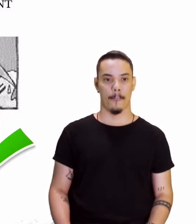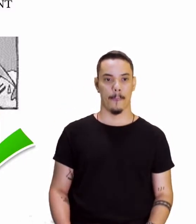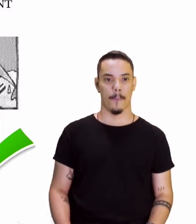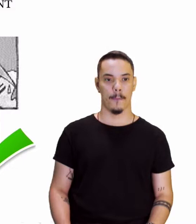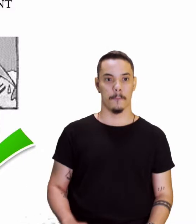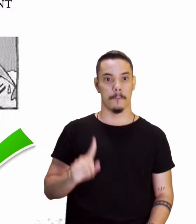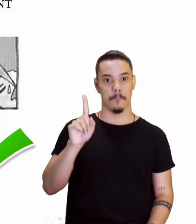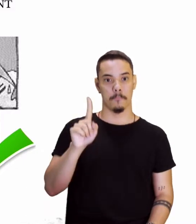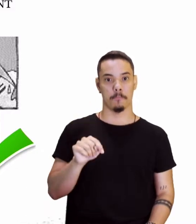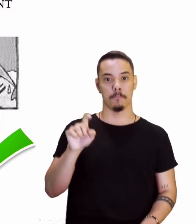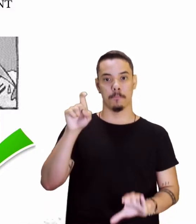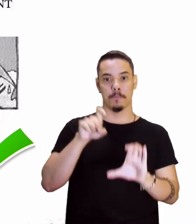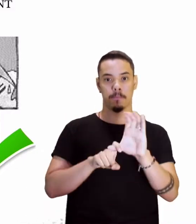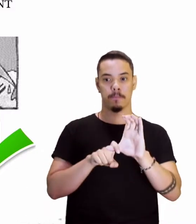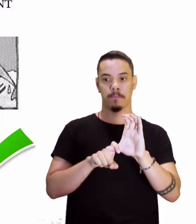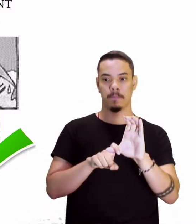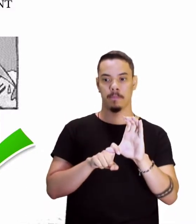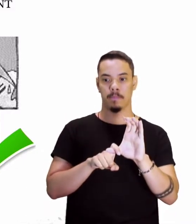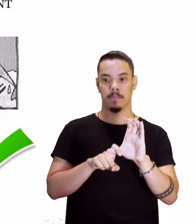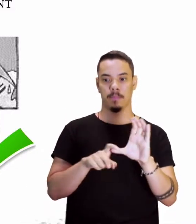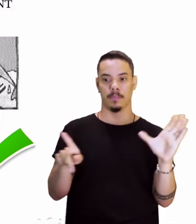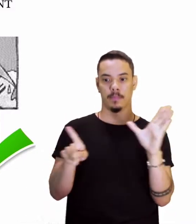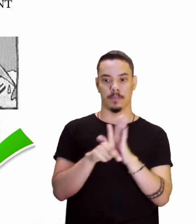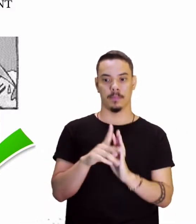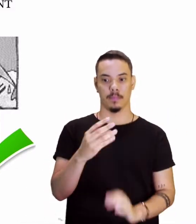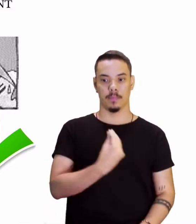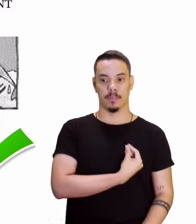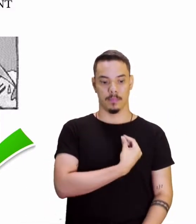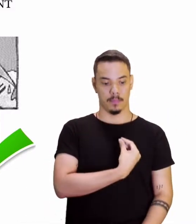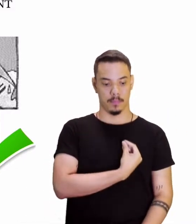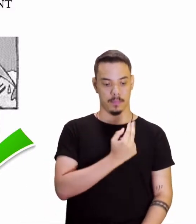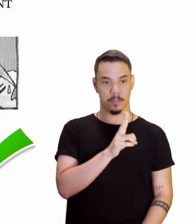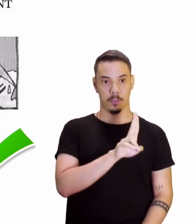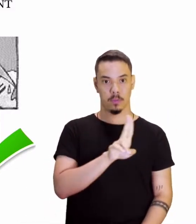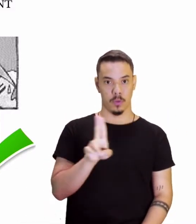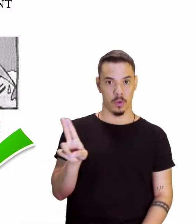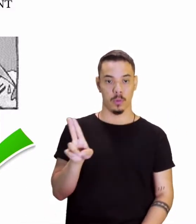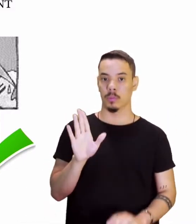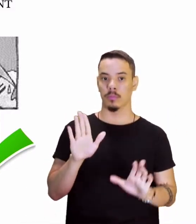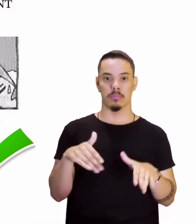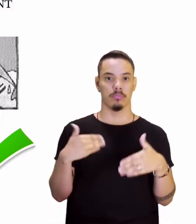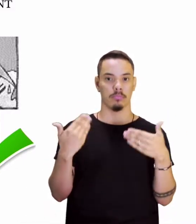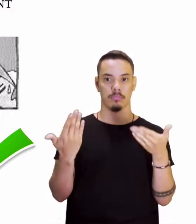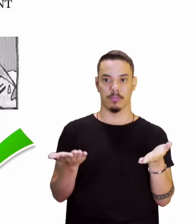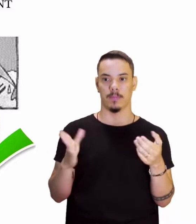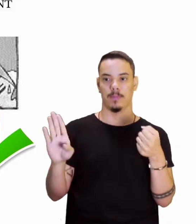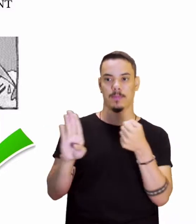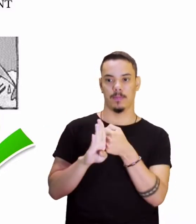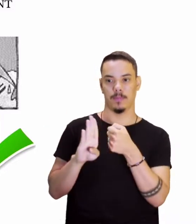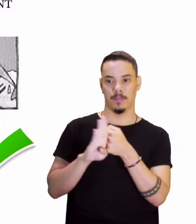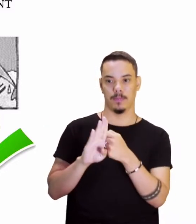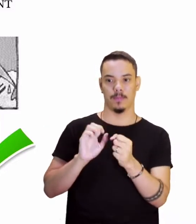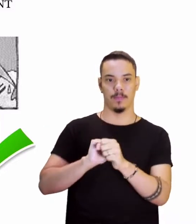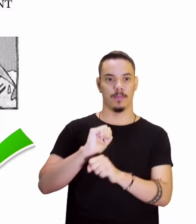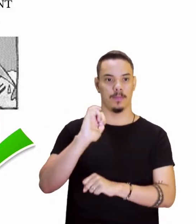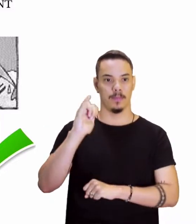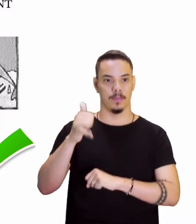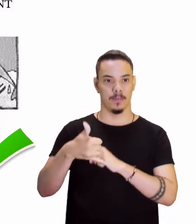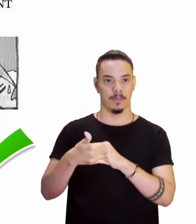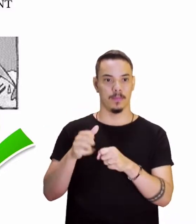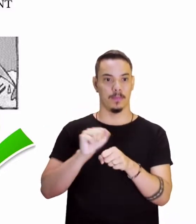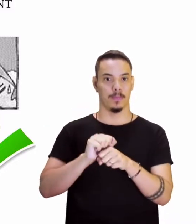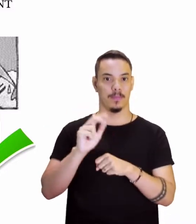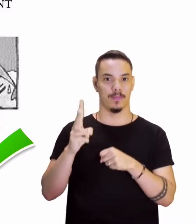de dependência existente entre o nome. Quais os nomes? Substantivo, adjetivo